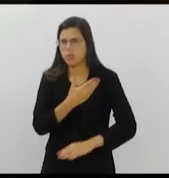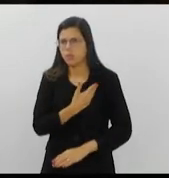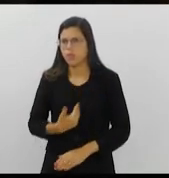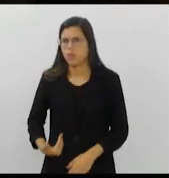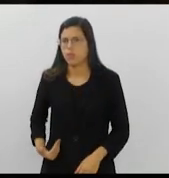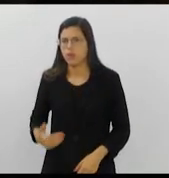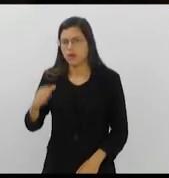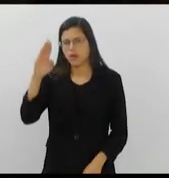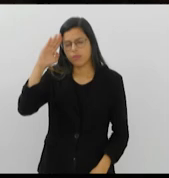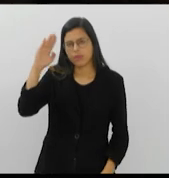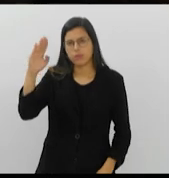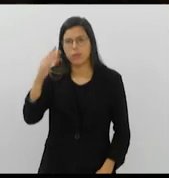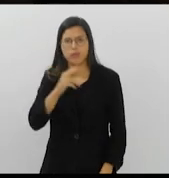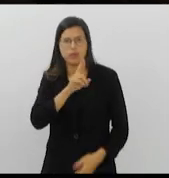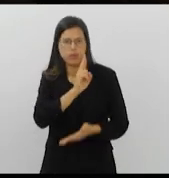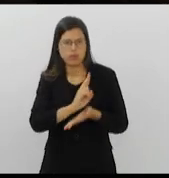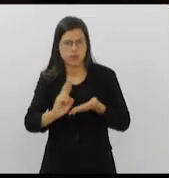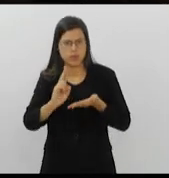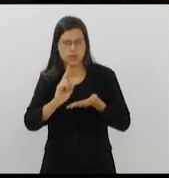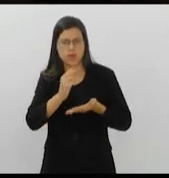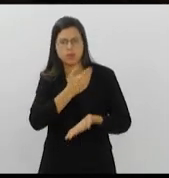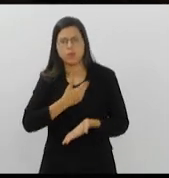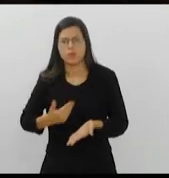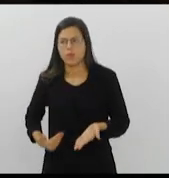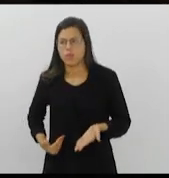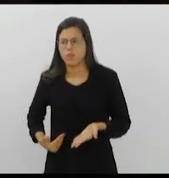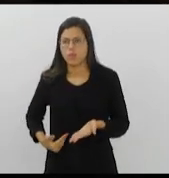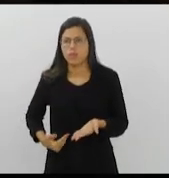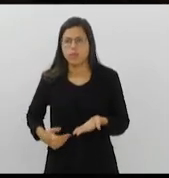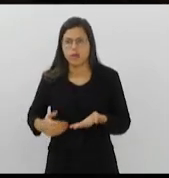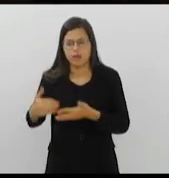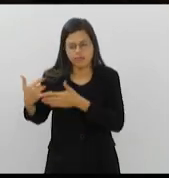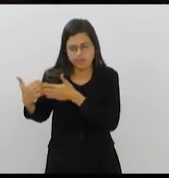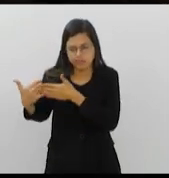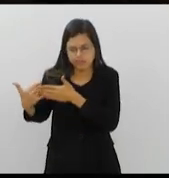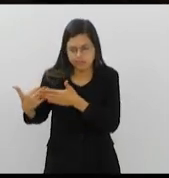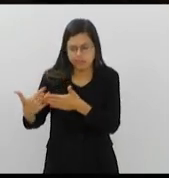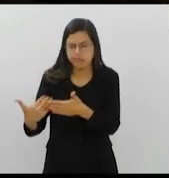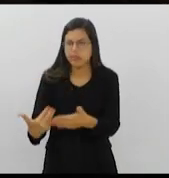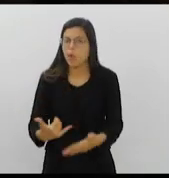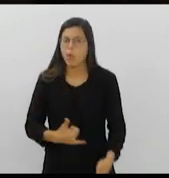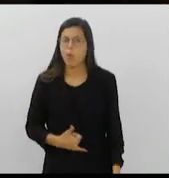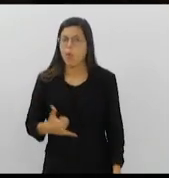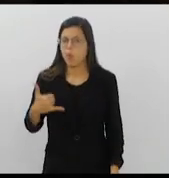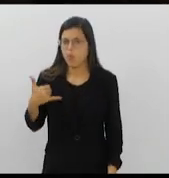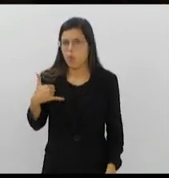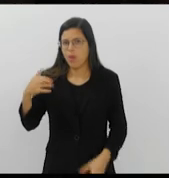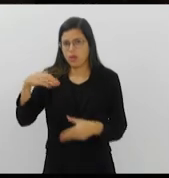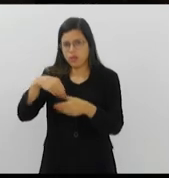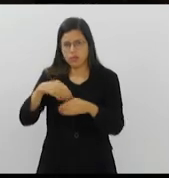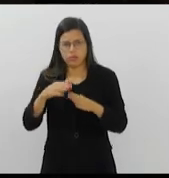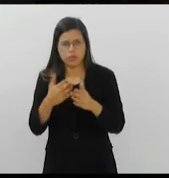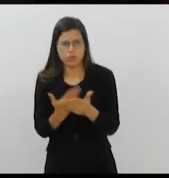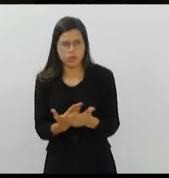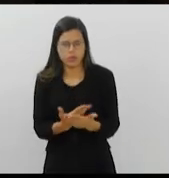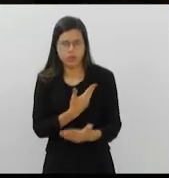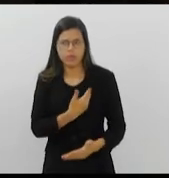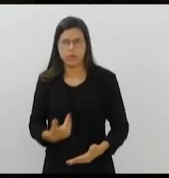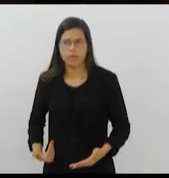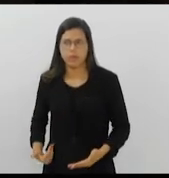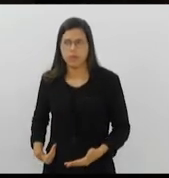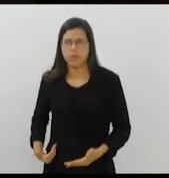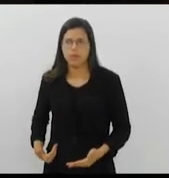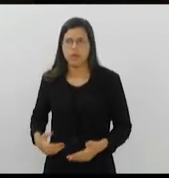da universidade pública. A minha trajetória, com muito orgulho, é na escola pública. A minha trajetória